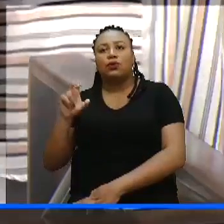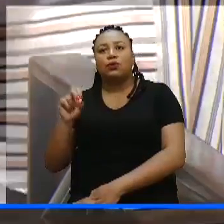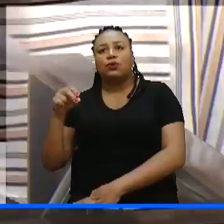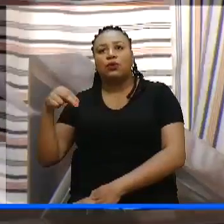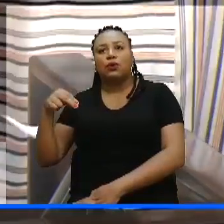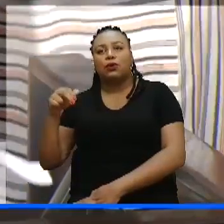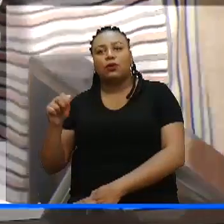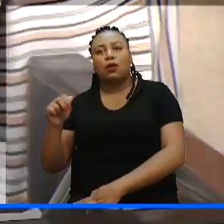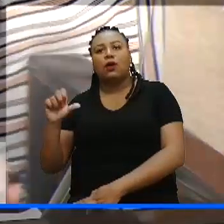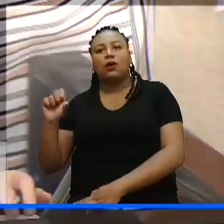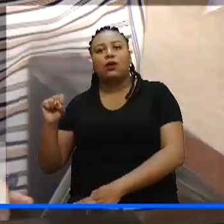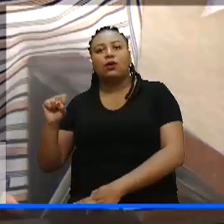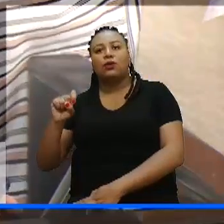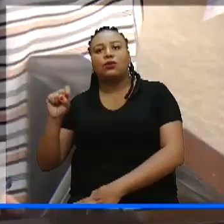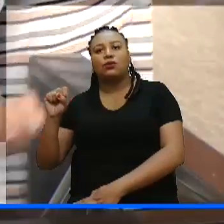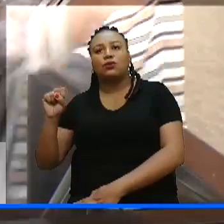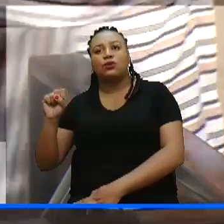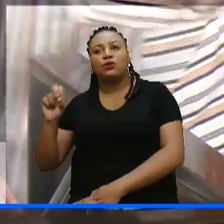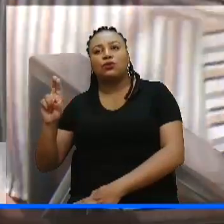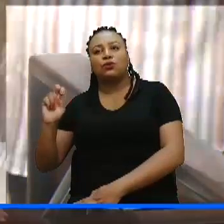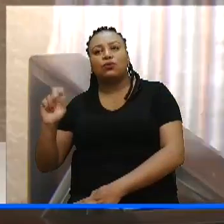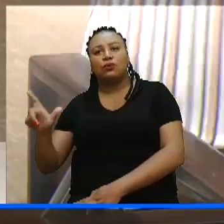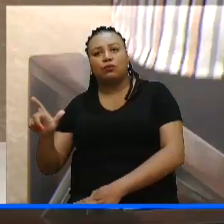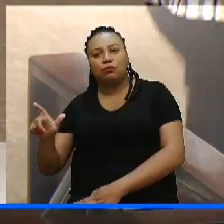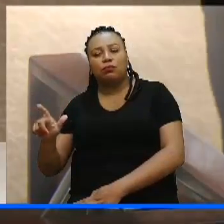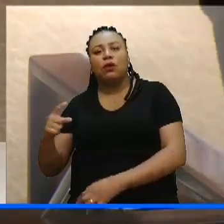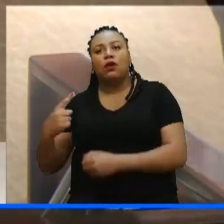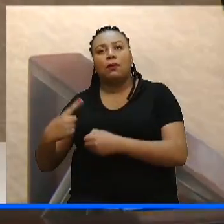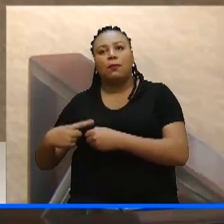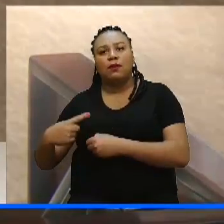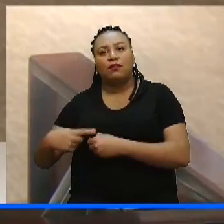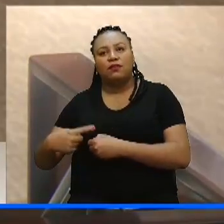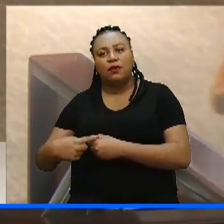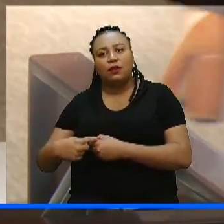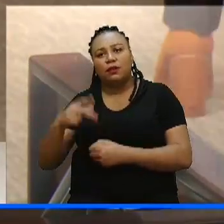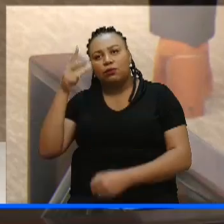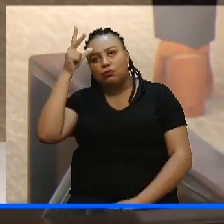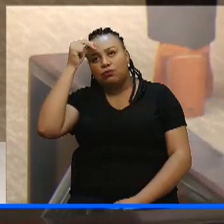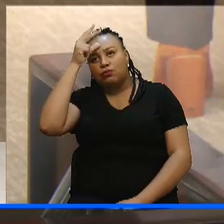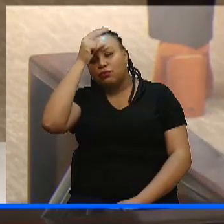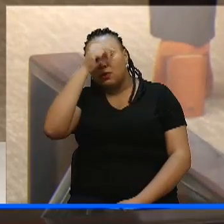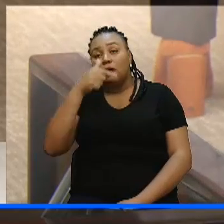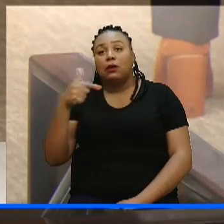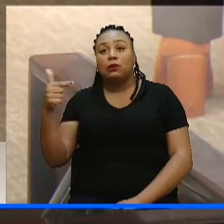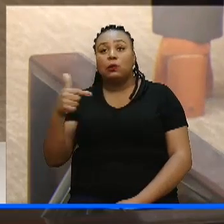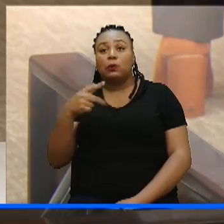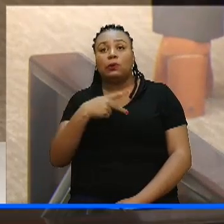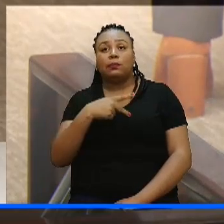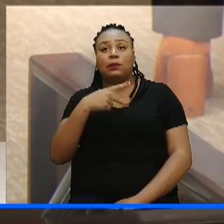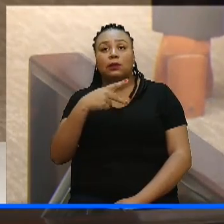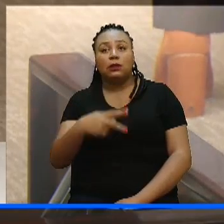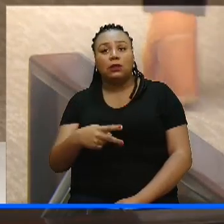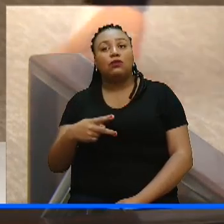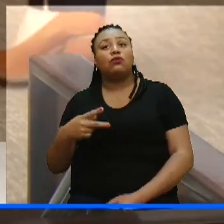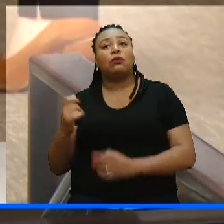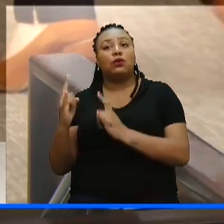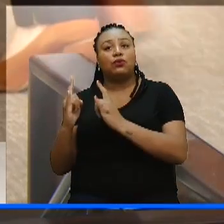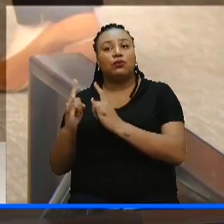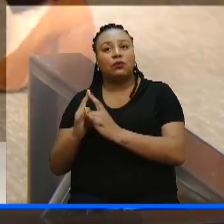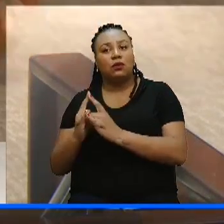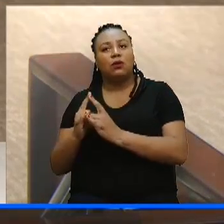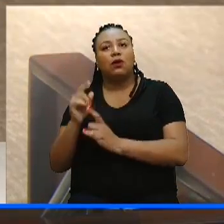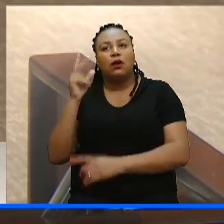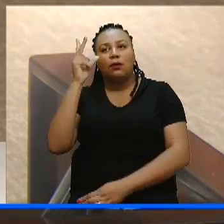capão do leão mauro nolasco a senhora vice-presidente da zona sul a